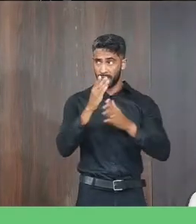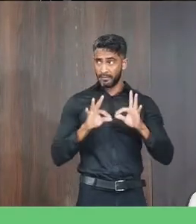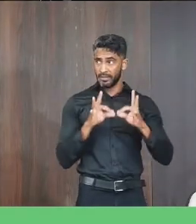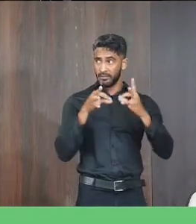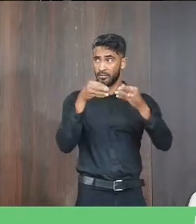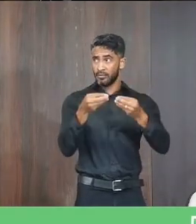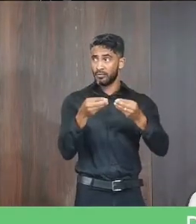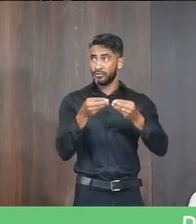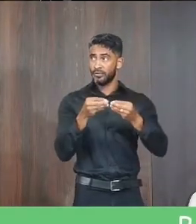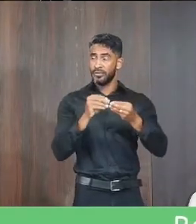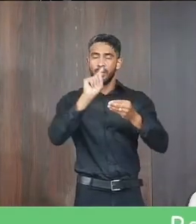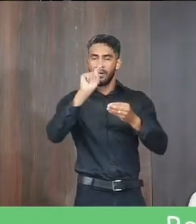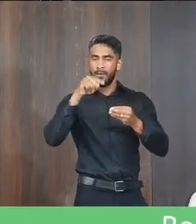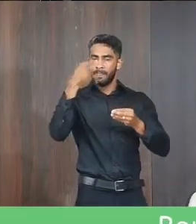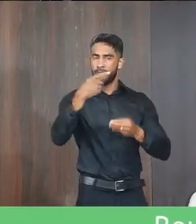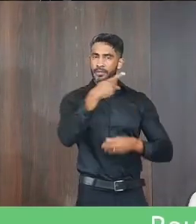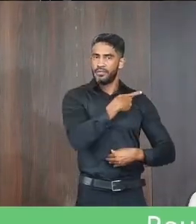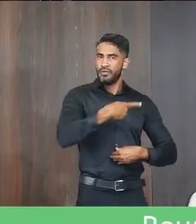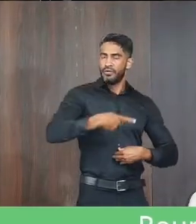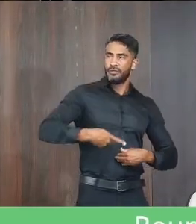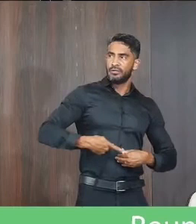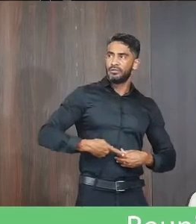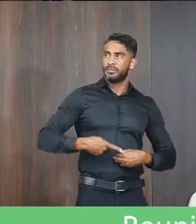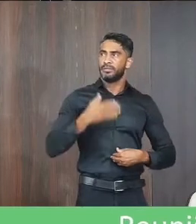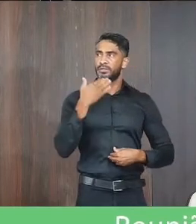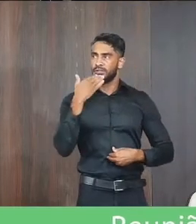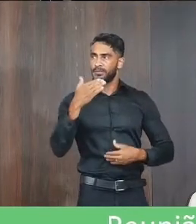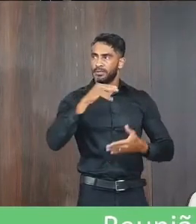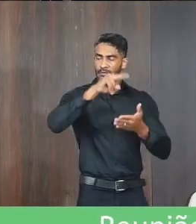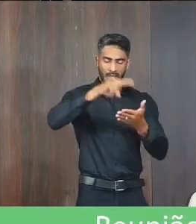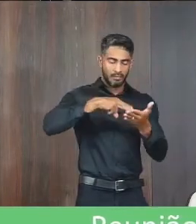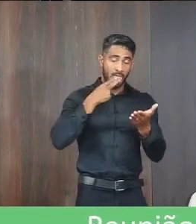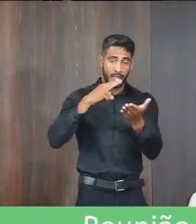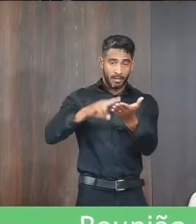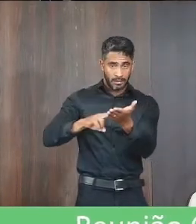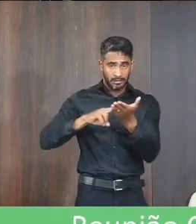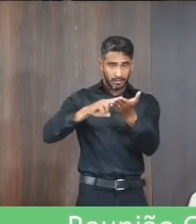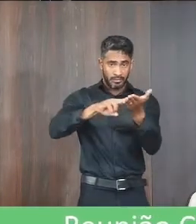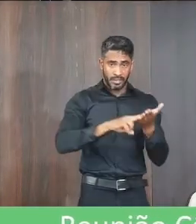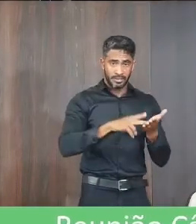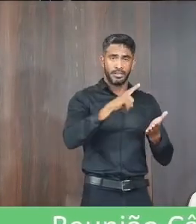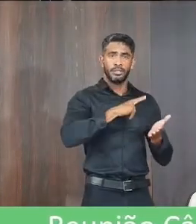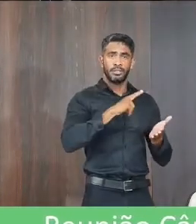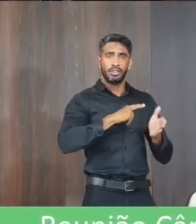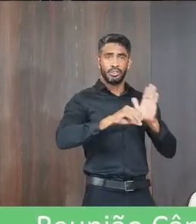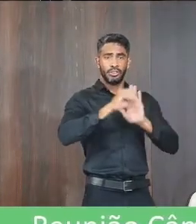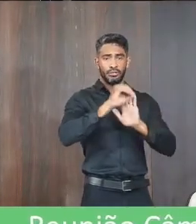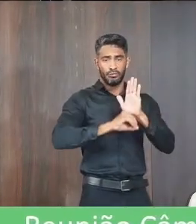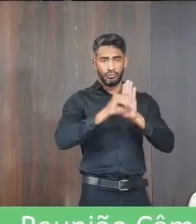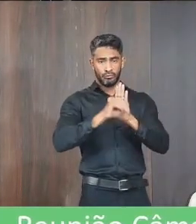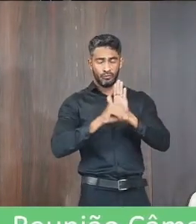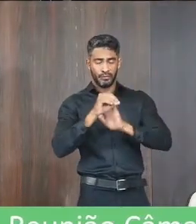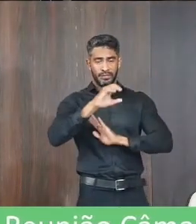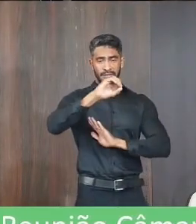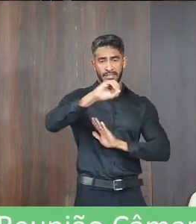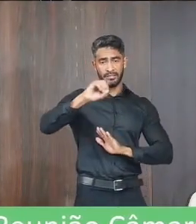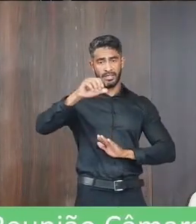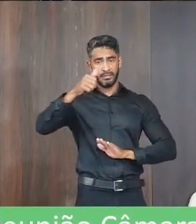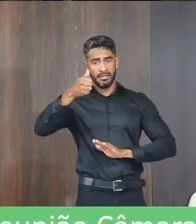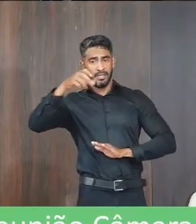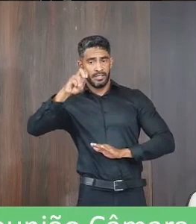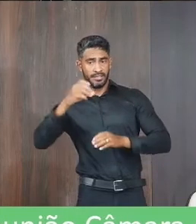ressalvas. Logo depois, o senhor presidente solicitou a leitura das correspondências, que constou de ofício 015